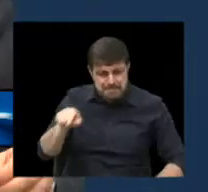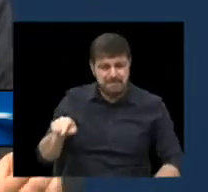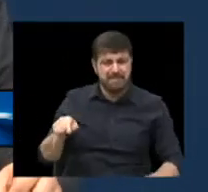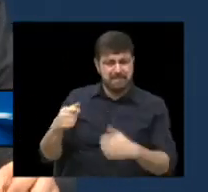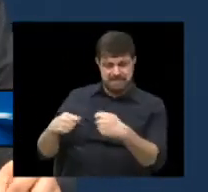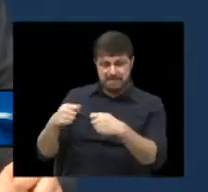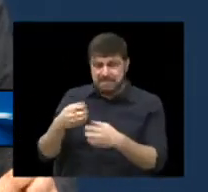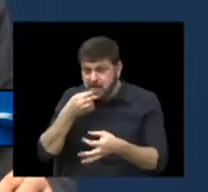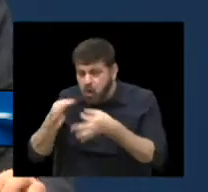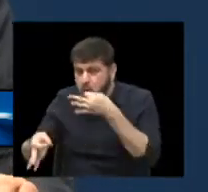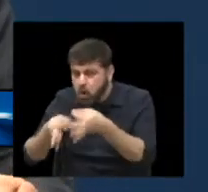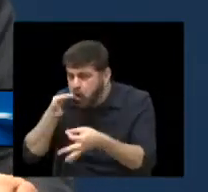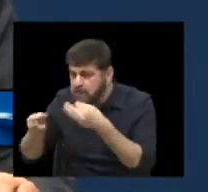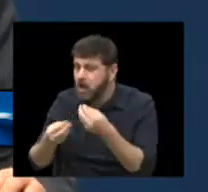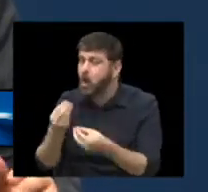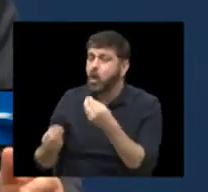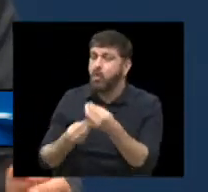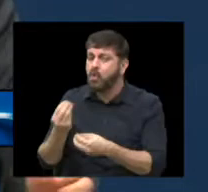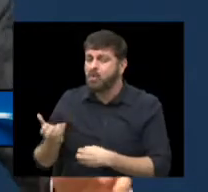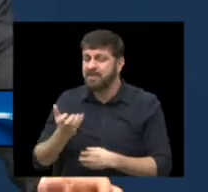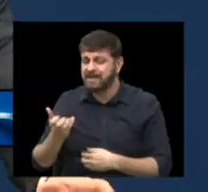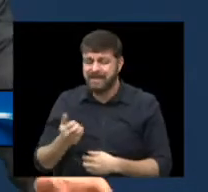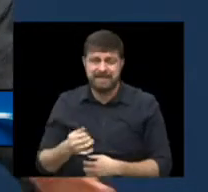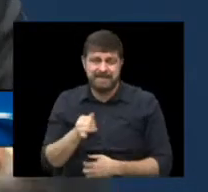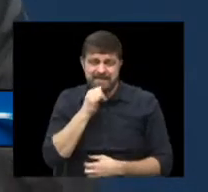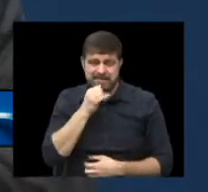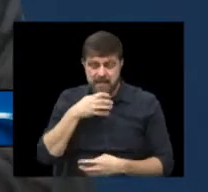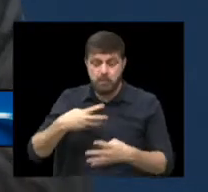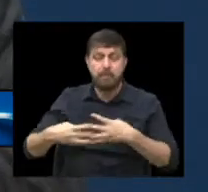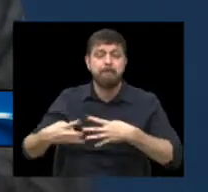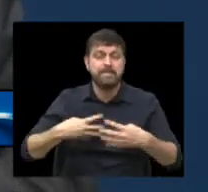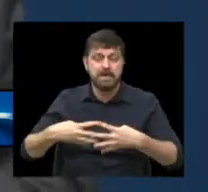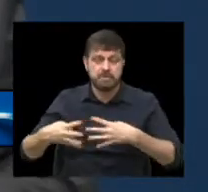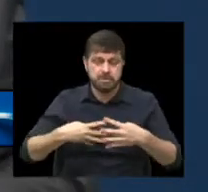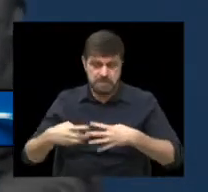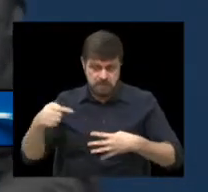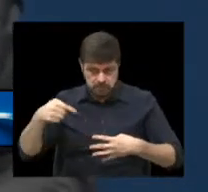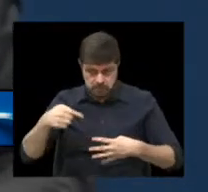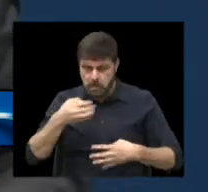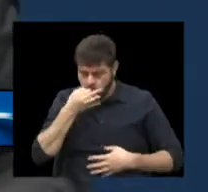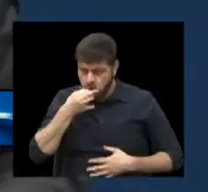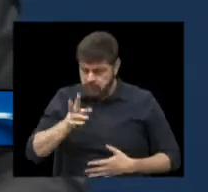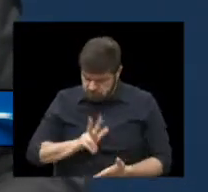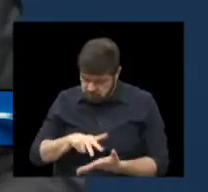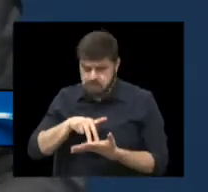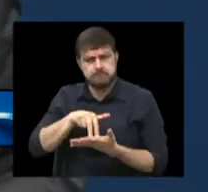ser ouvidos na construção do plano. Barão Geraldo, particularmente, tem se manifestado de